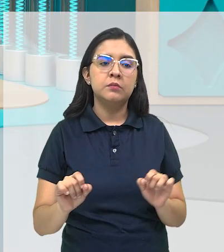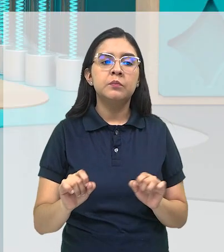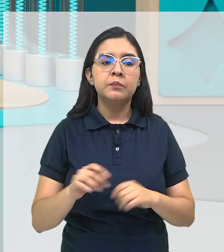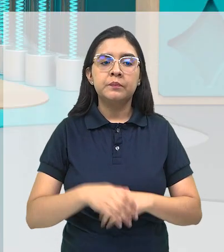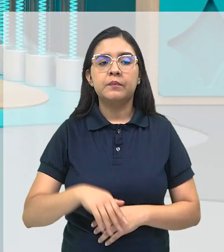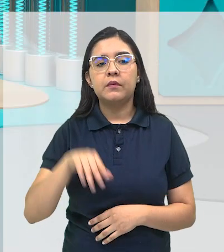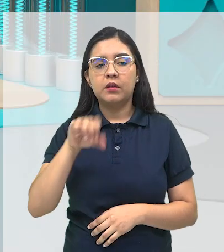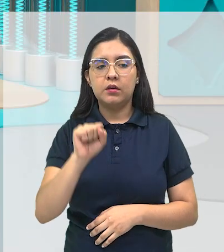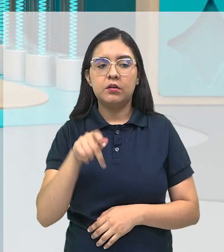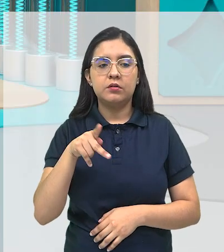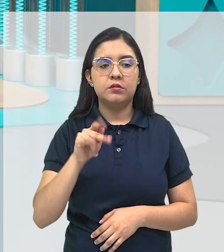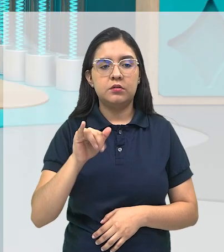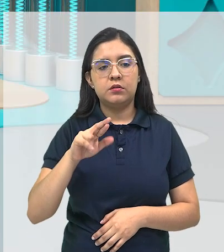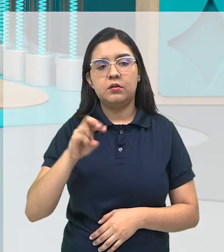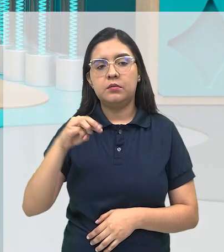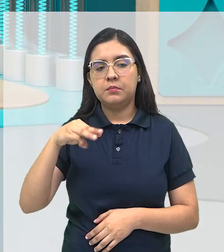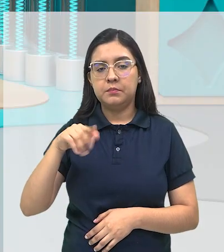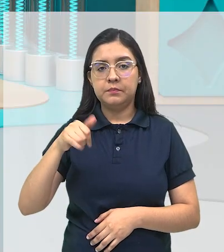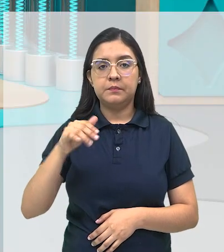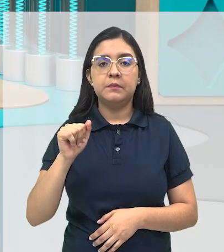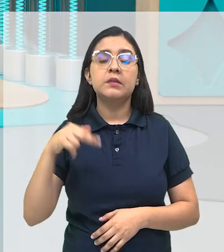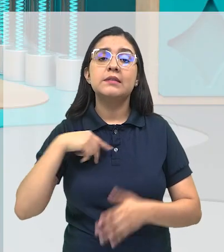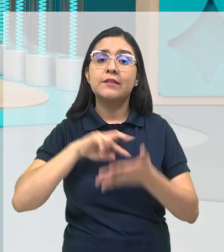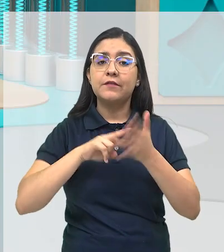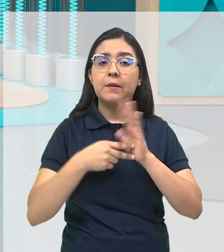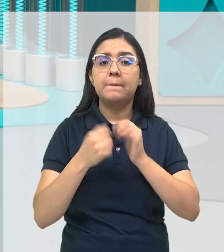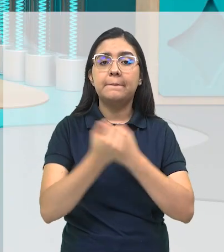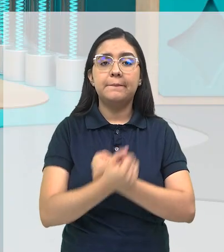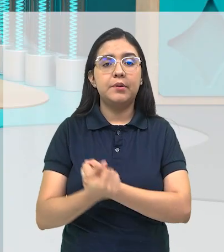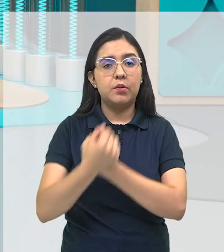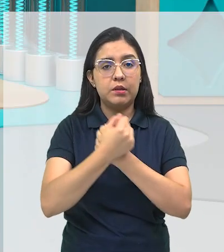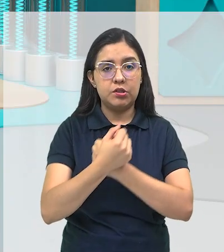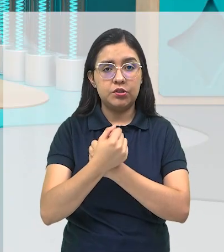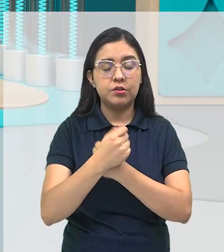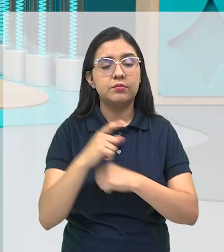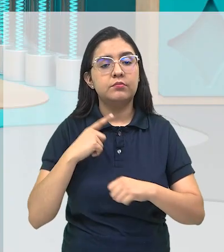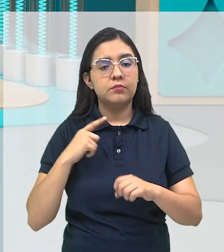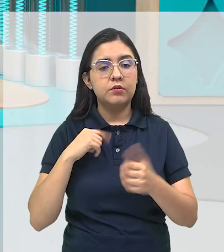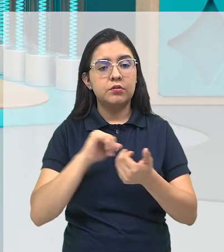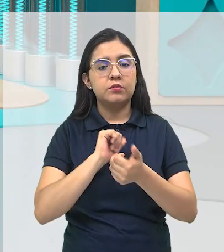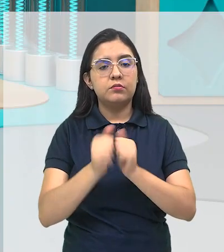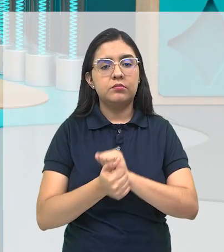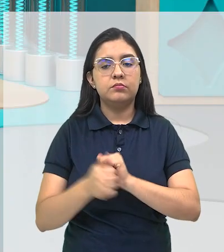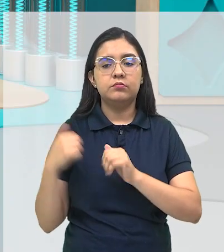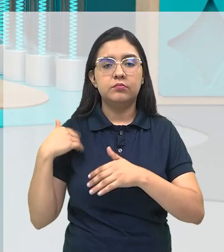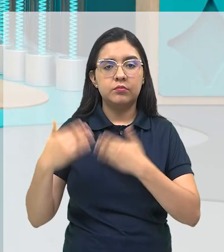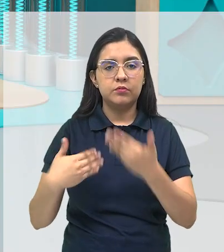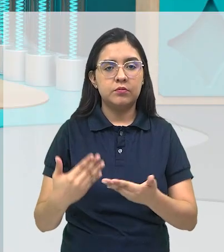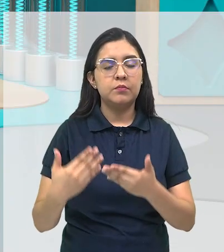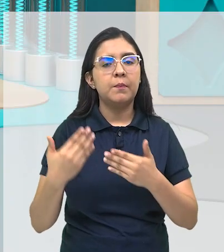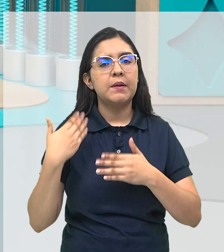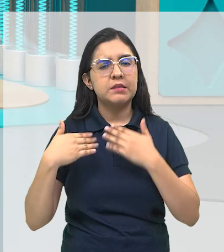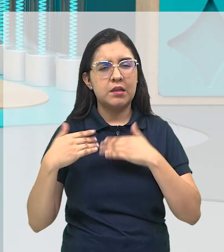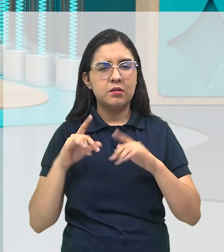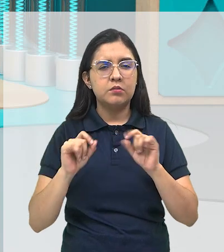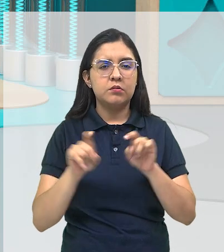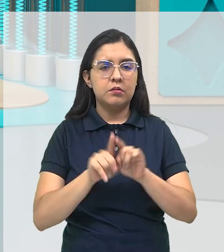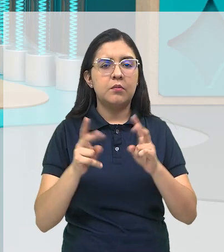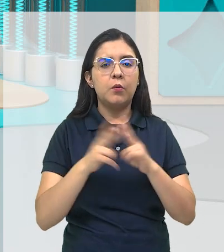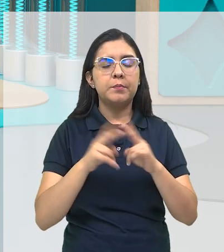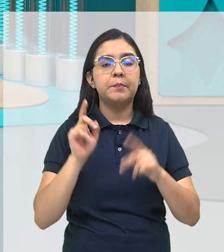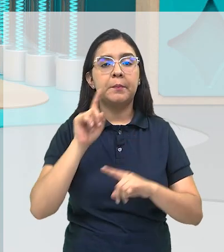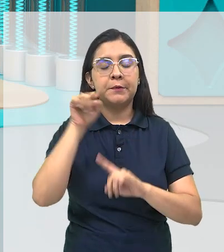skirman, que significa proteger. Ele é um desporto que evoluiu da antiga forma de combate, né? Em